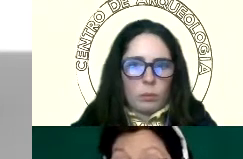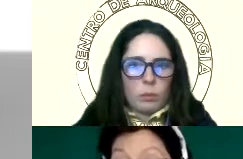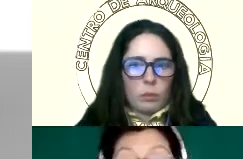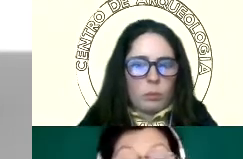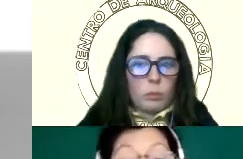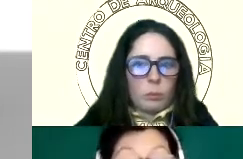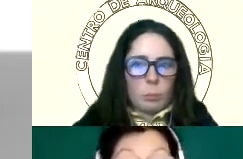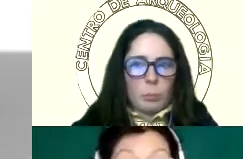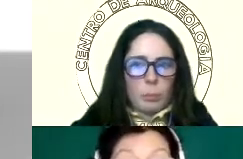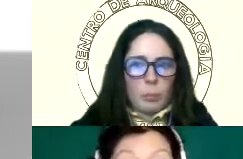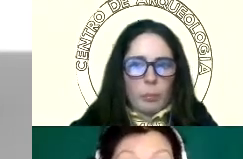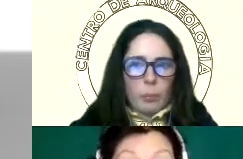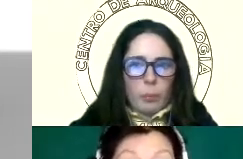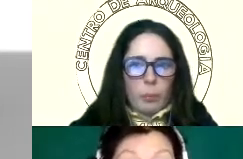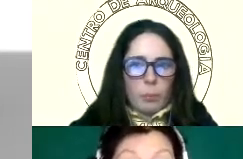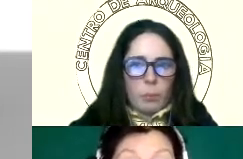nossa disposição